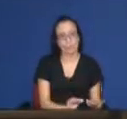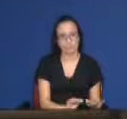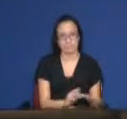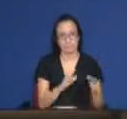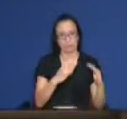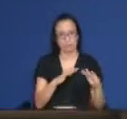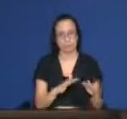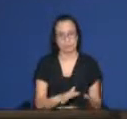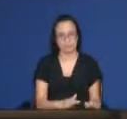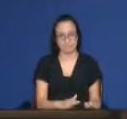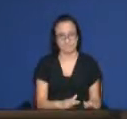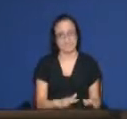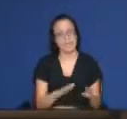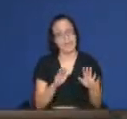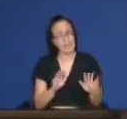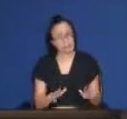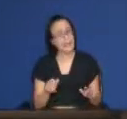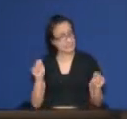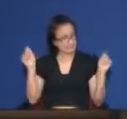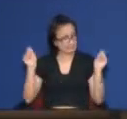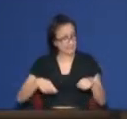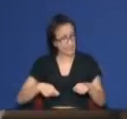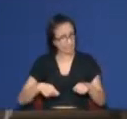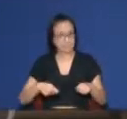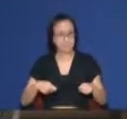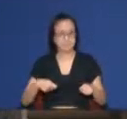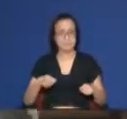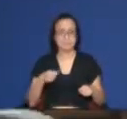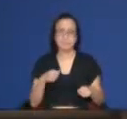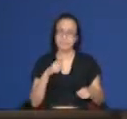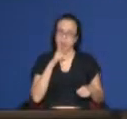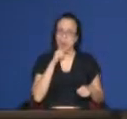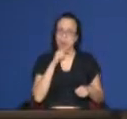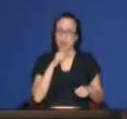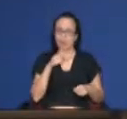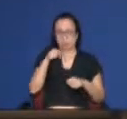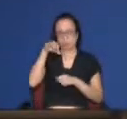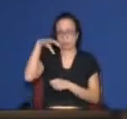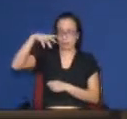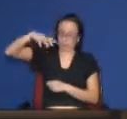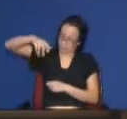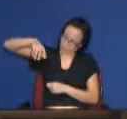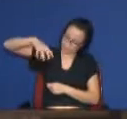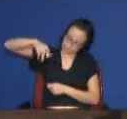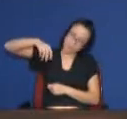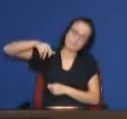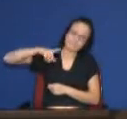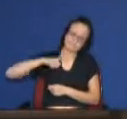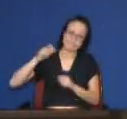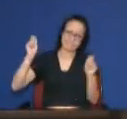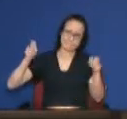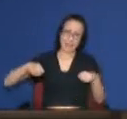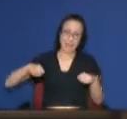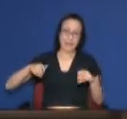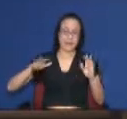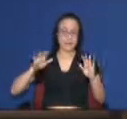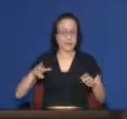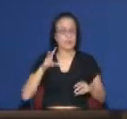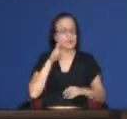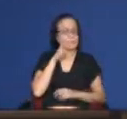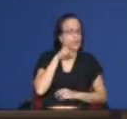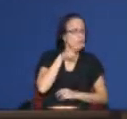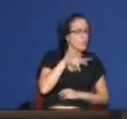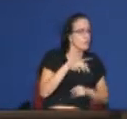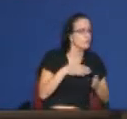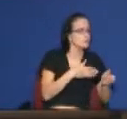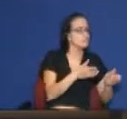suficientes para o nosso abastecimento. Hoje, antes de vir para cá, eu vi o que estava passando lá nos rios, a gente tinha algo em torno de 8 metros